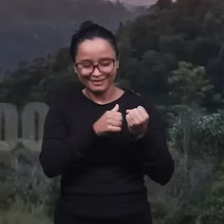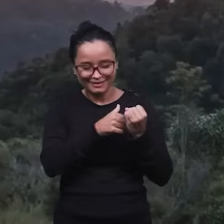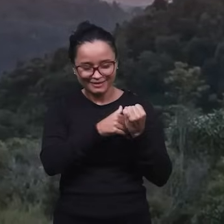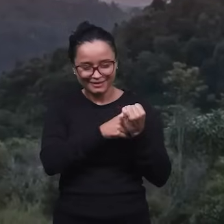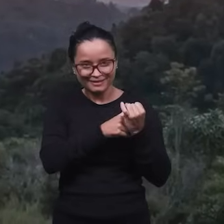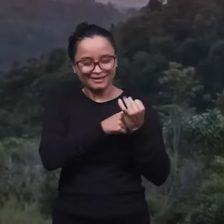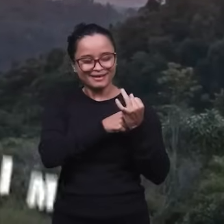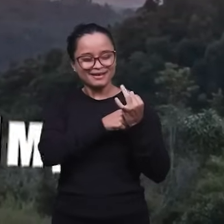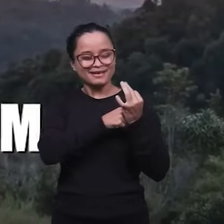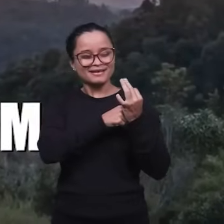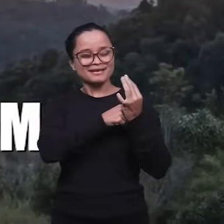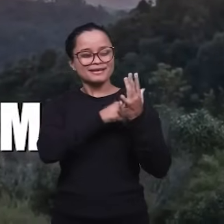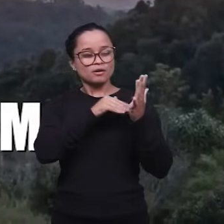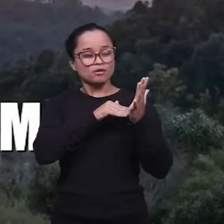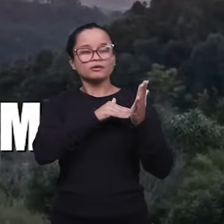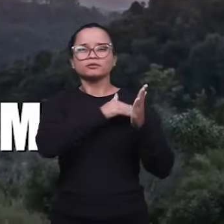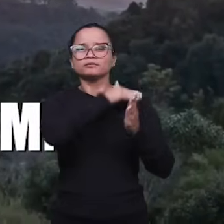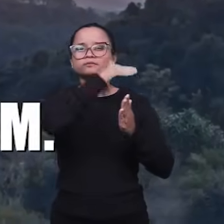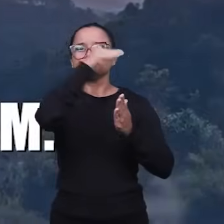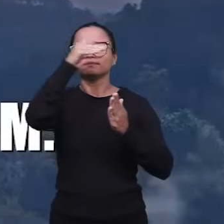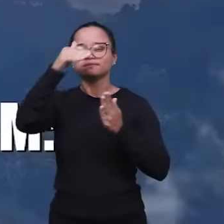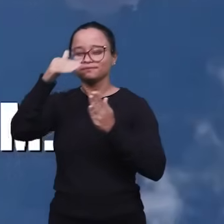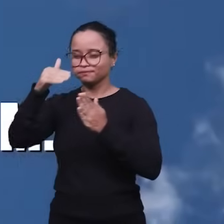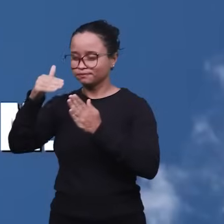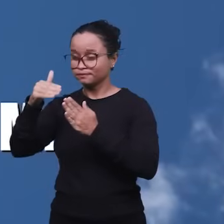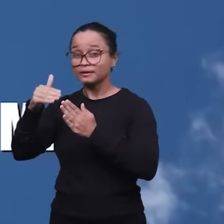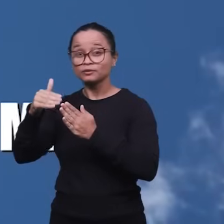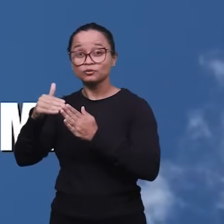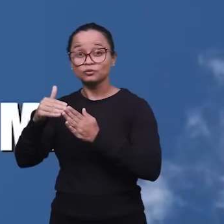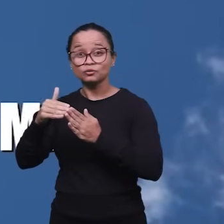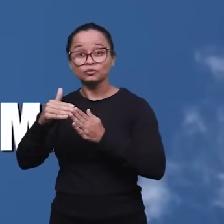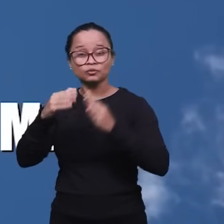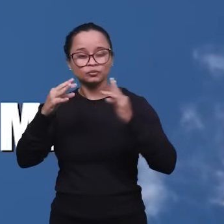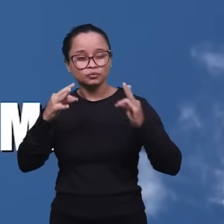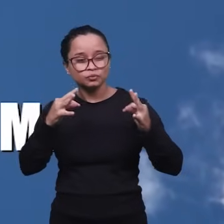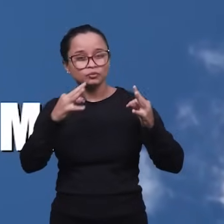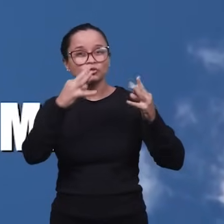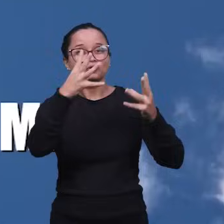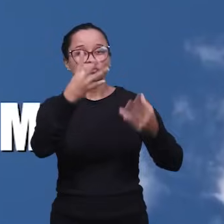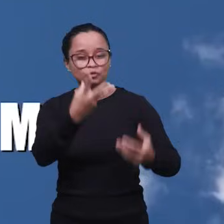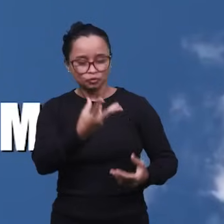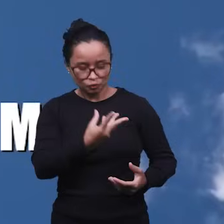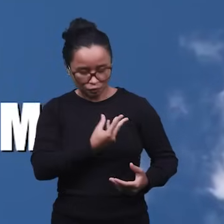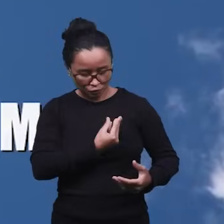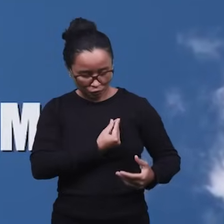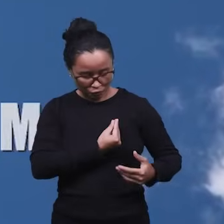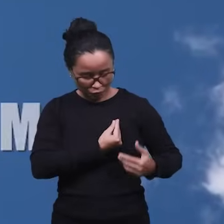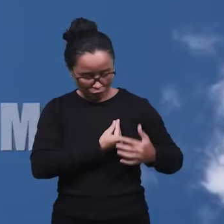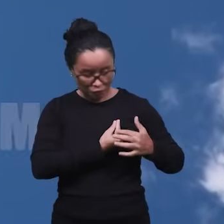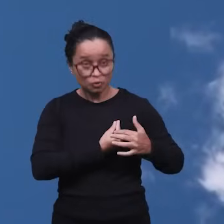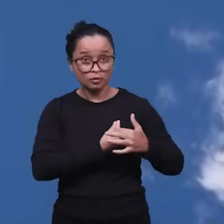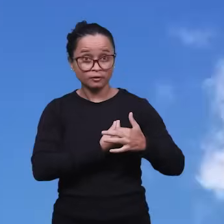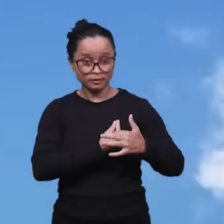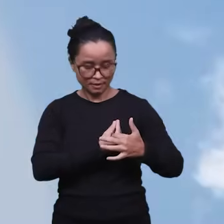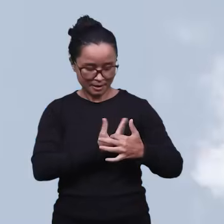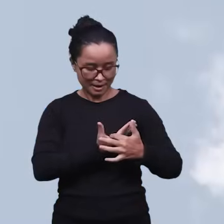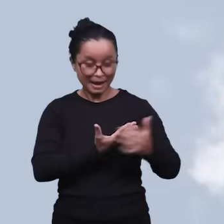mudou. Este mistério é tudo pra mim.